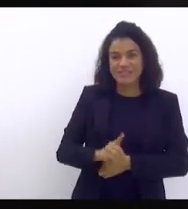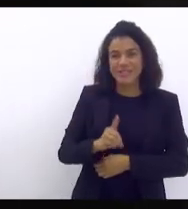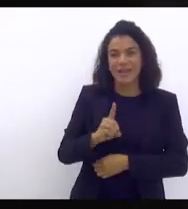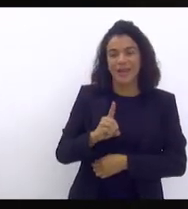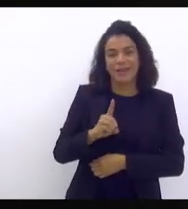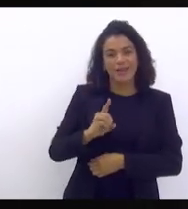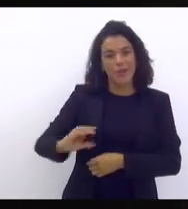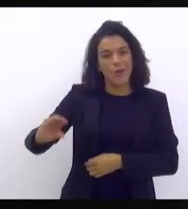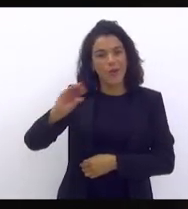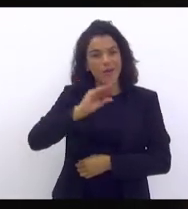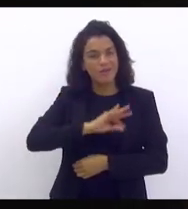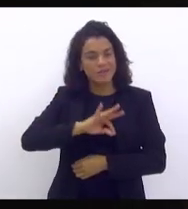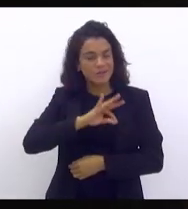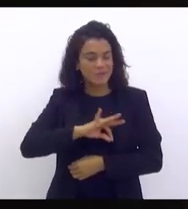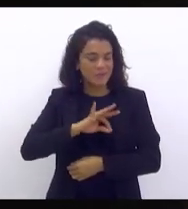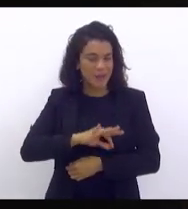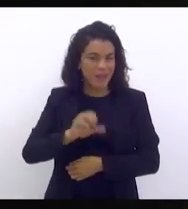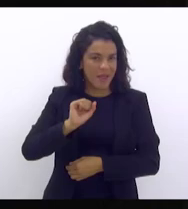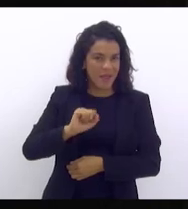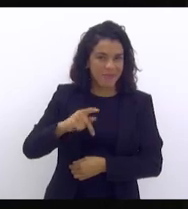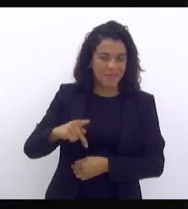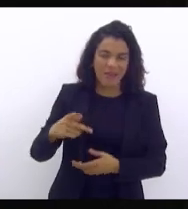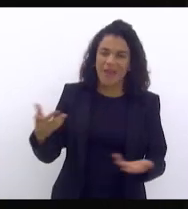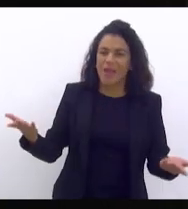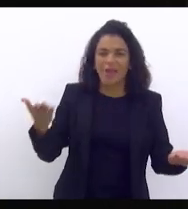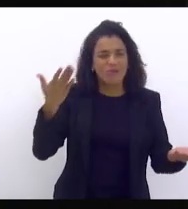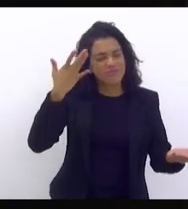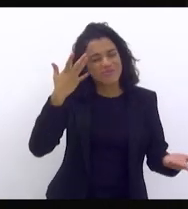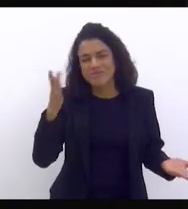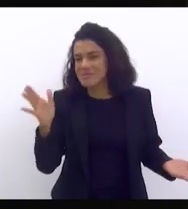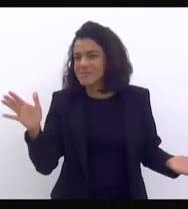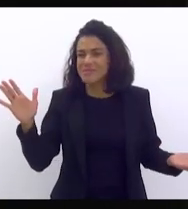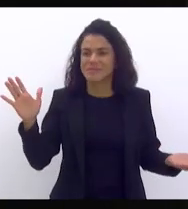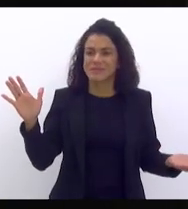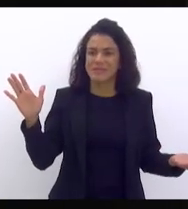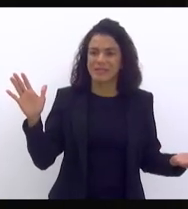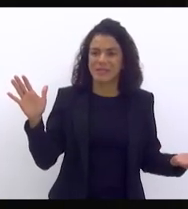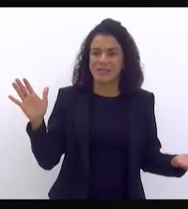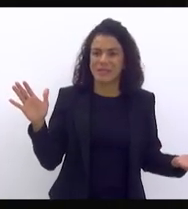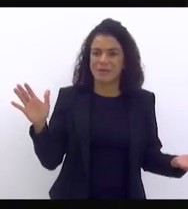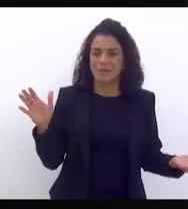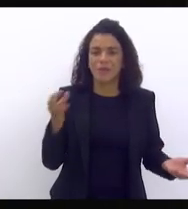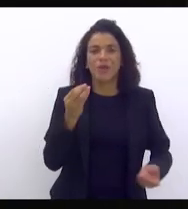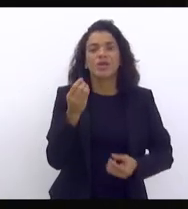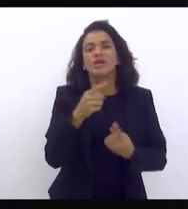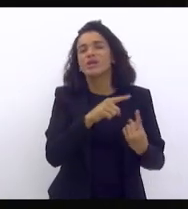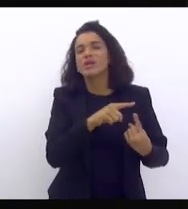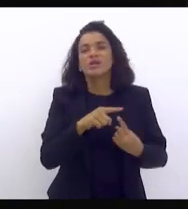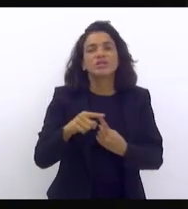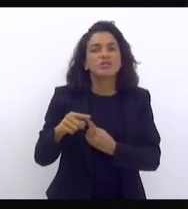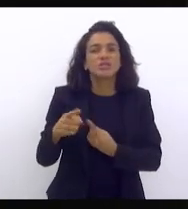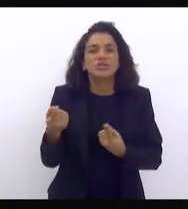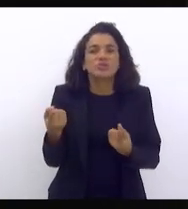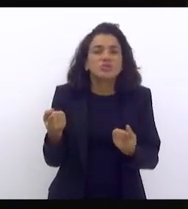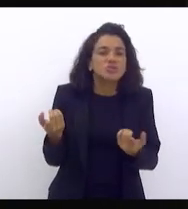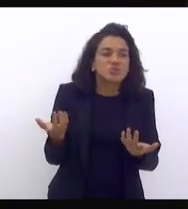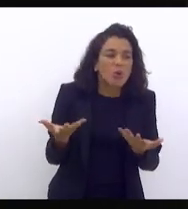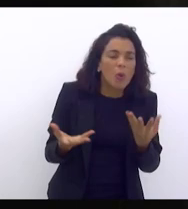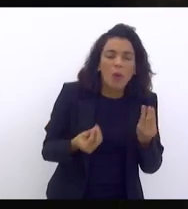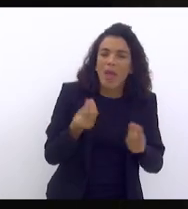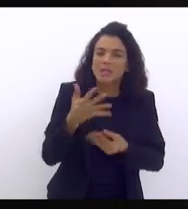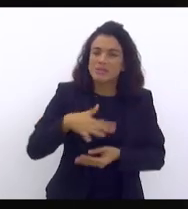minha aposentadoria. Então, quer dizer, eu não sei que tipo de coisa que nós